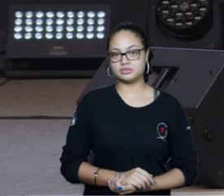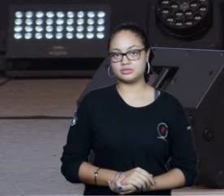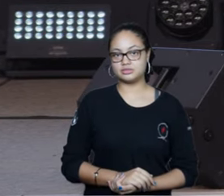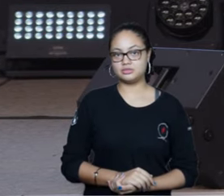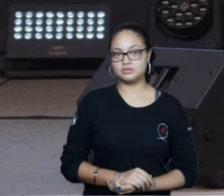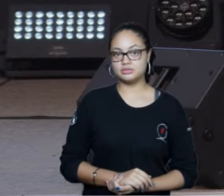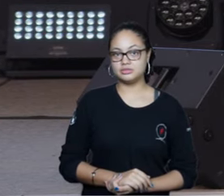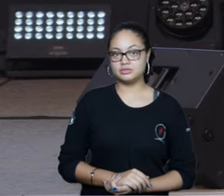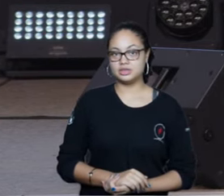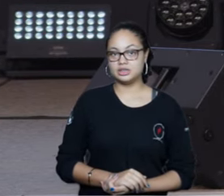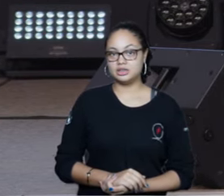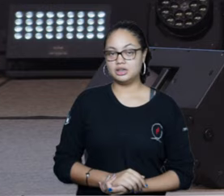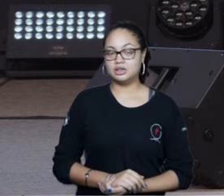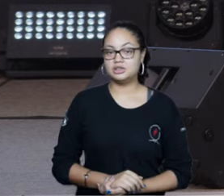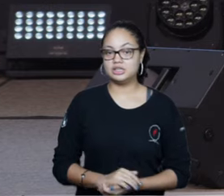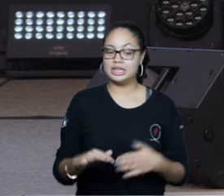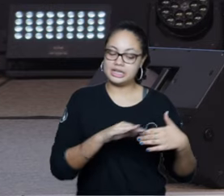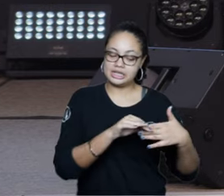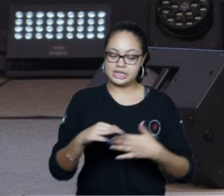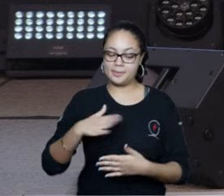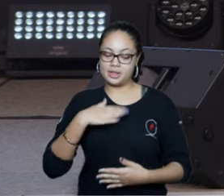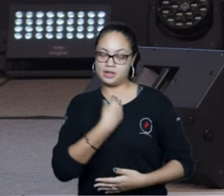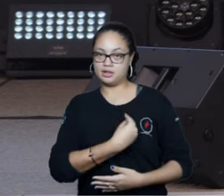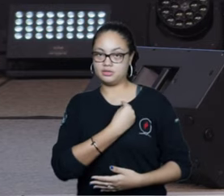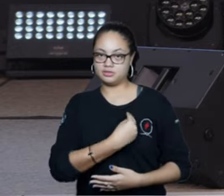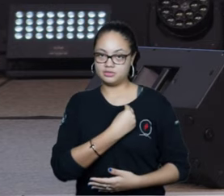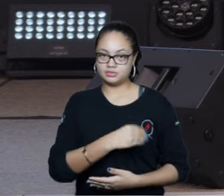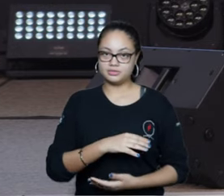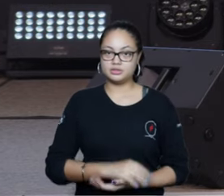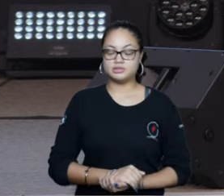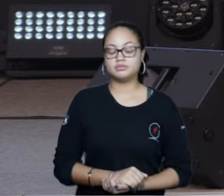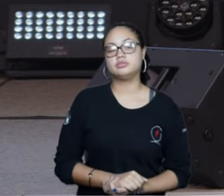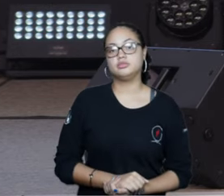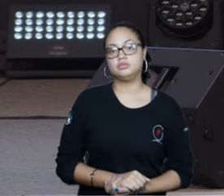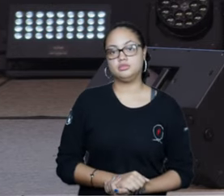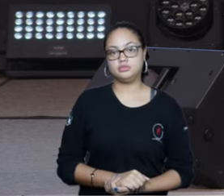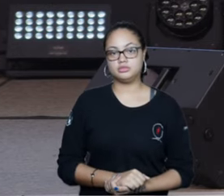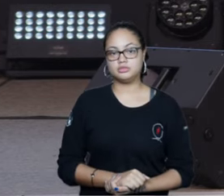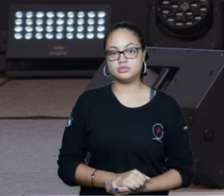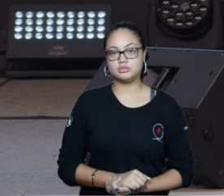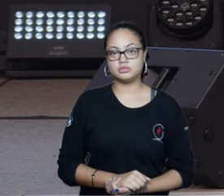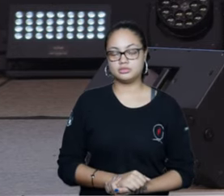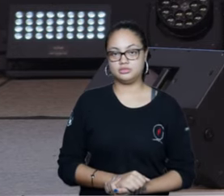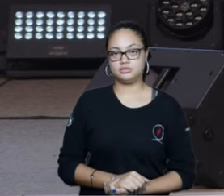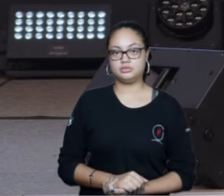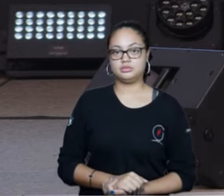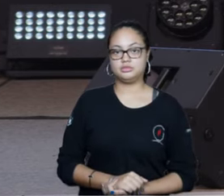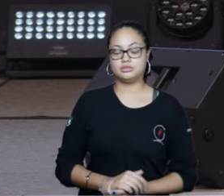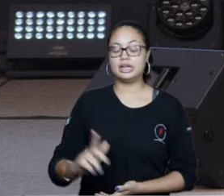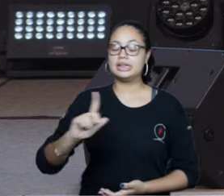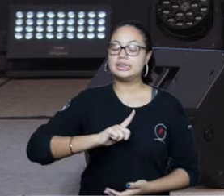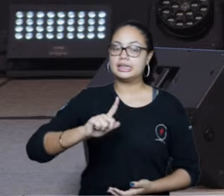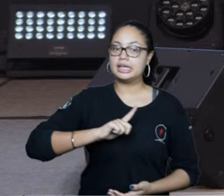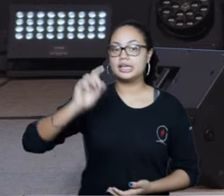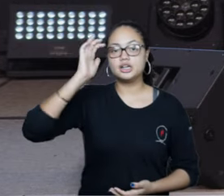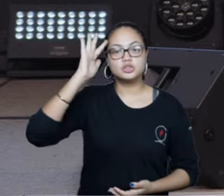porque isso aqui move a minha vida Uma das coisas que move a minha vida Tenha sonhos